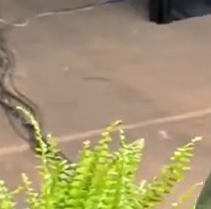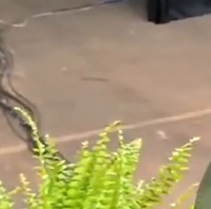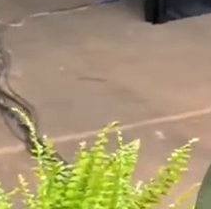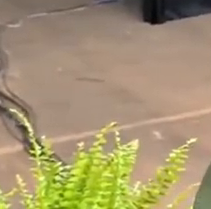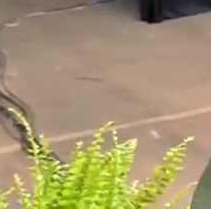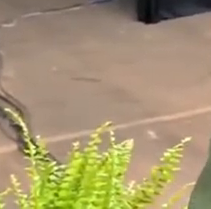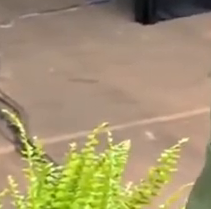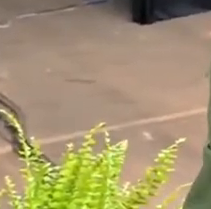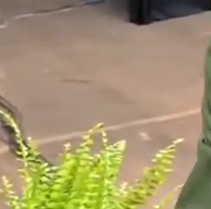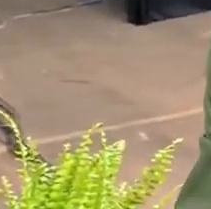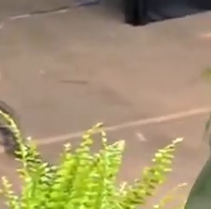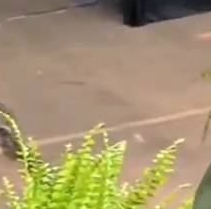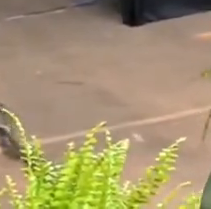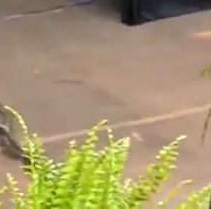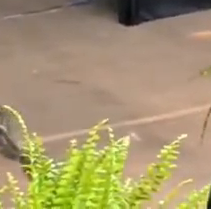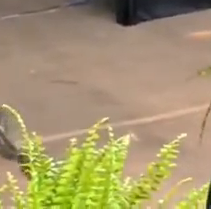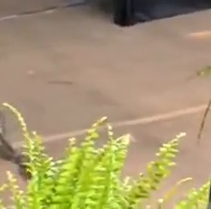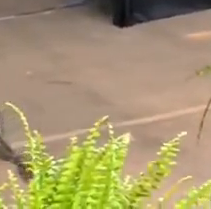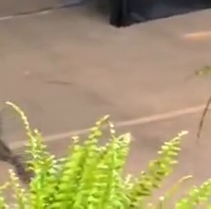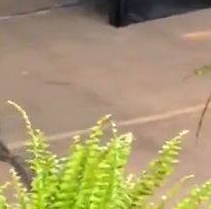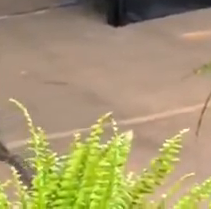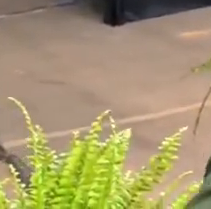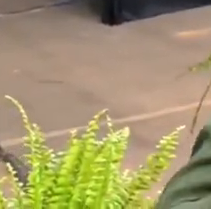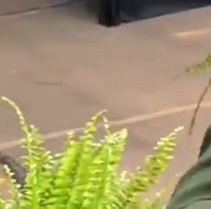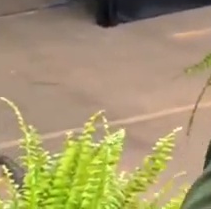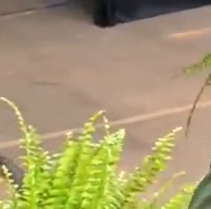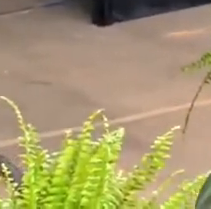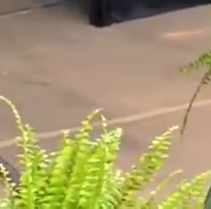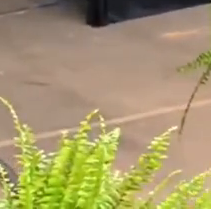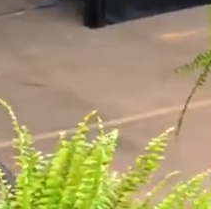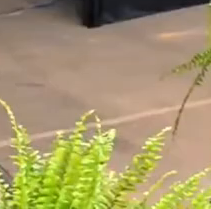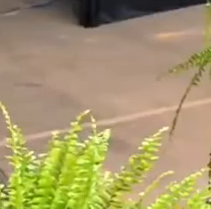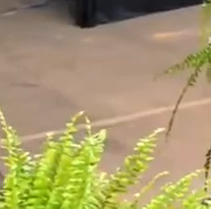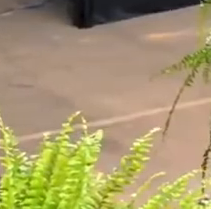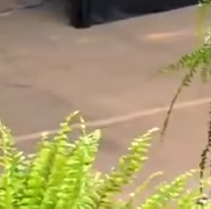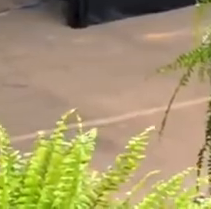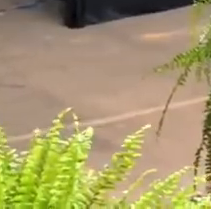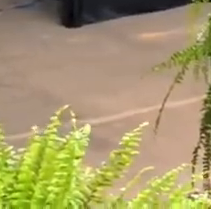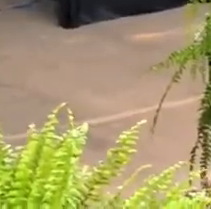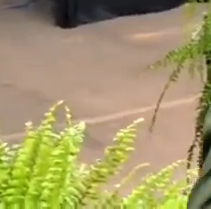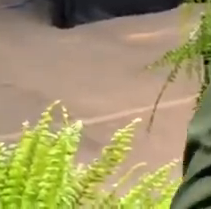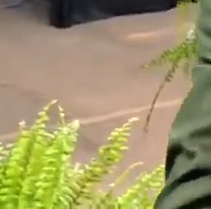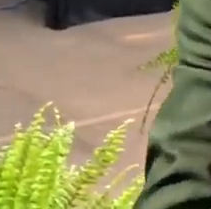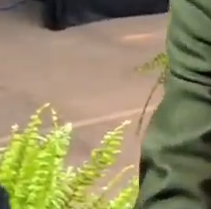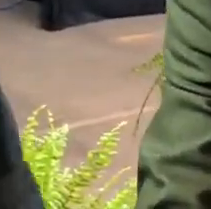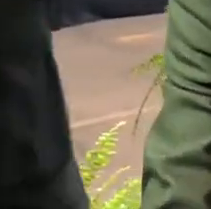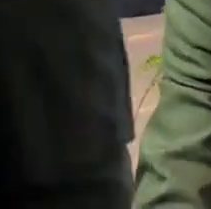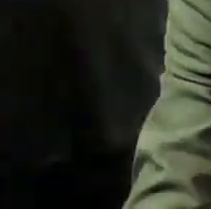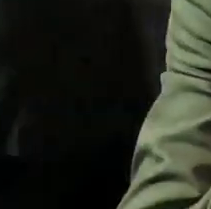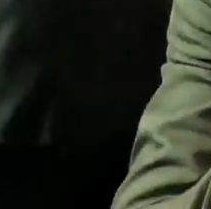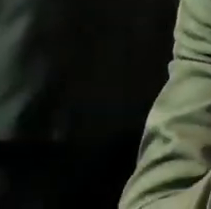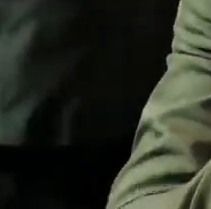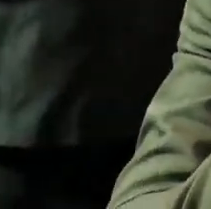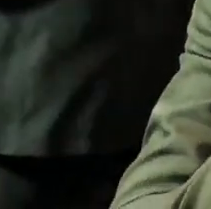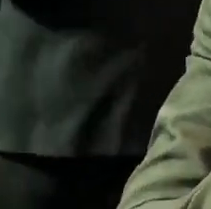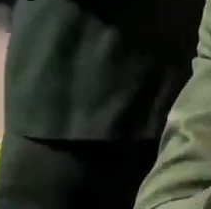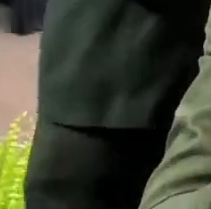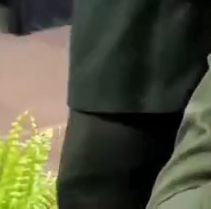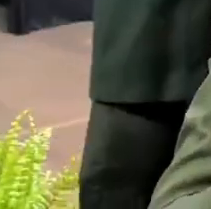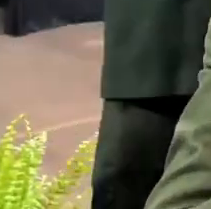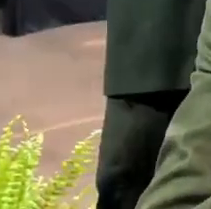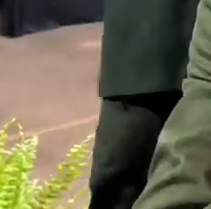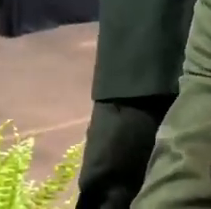nossas transmissões fica com a gente porque amanhã tem muito mais de Deus para a sua vida que Deus te abençoe